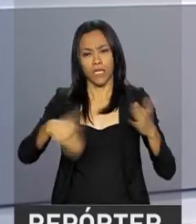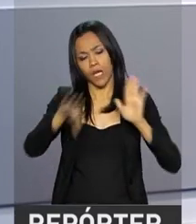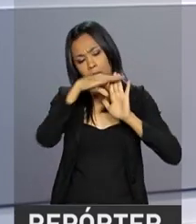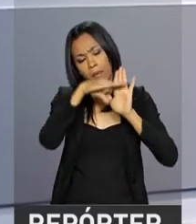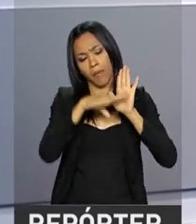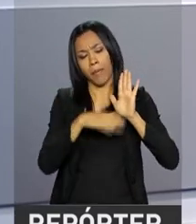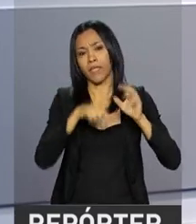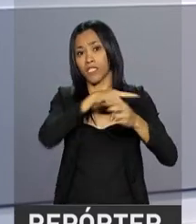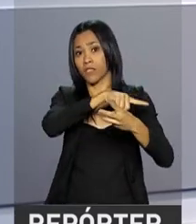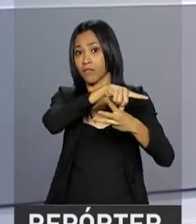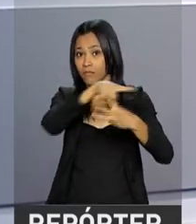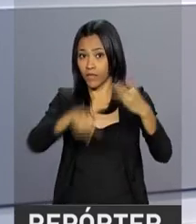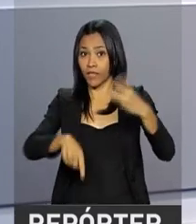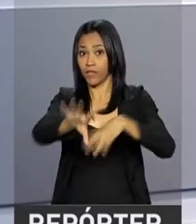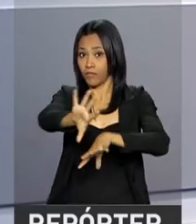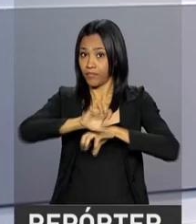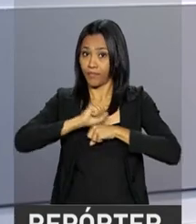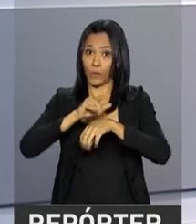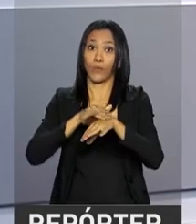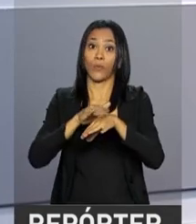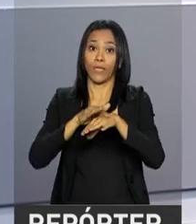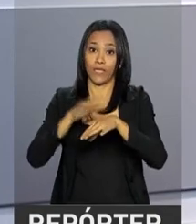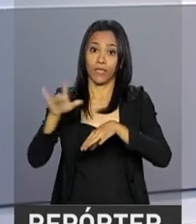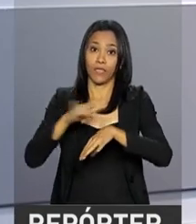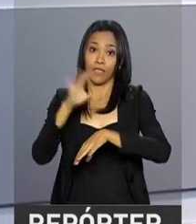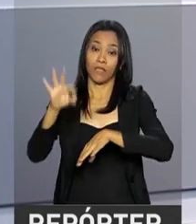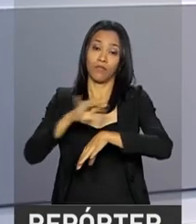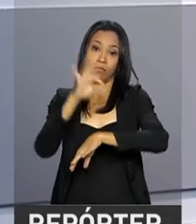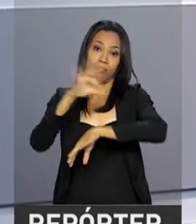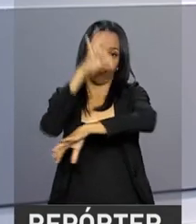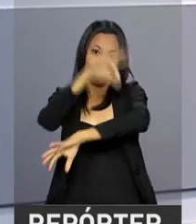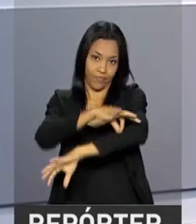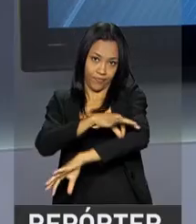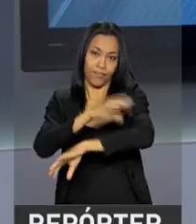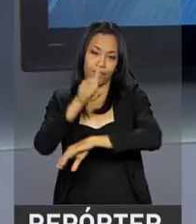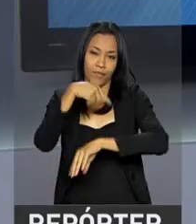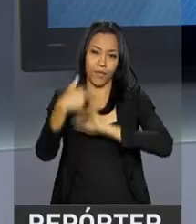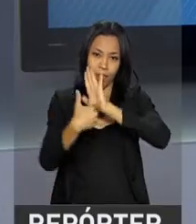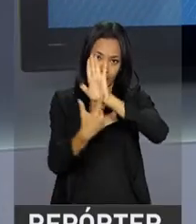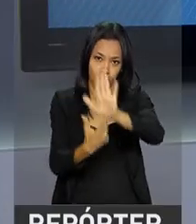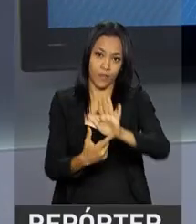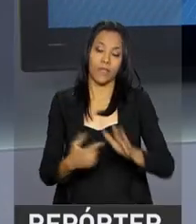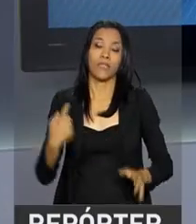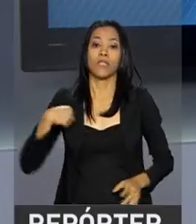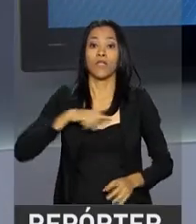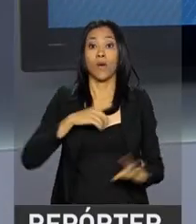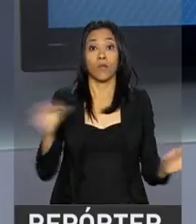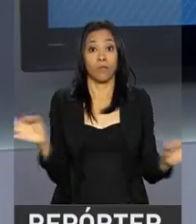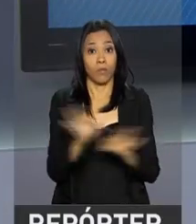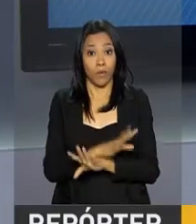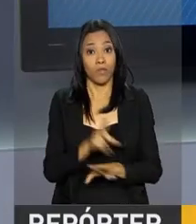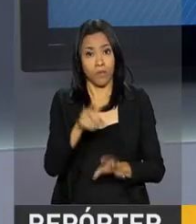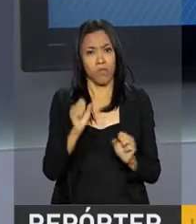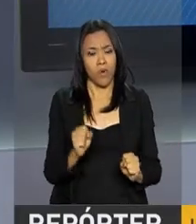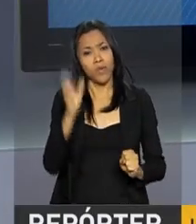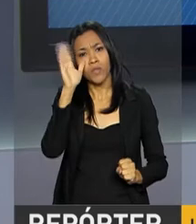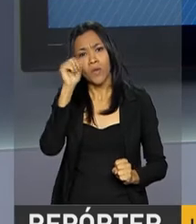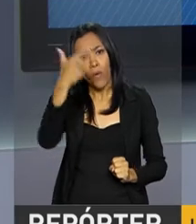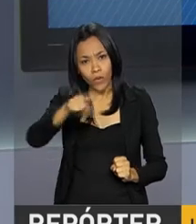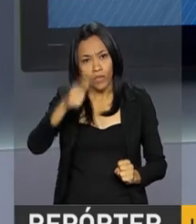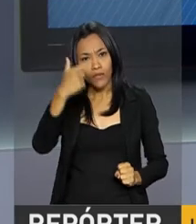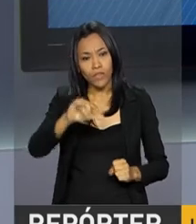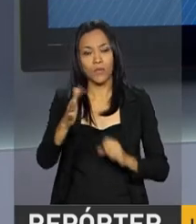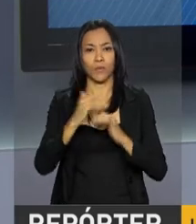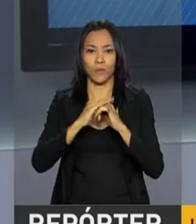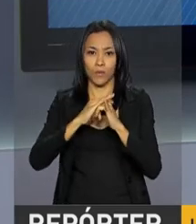física e chikungunya mais informações em nossos boletins de hora em hora nós ficamos por aqui você pode rever as reportagens no